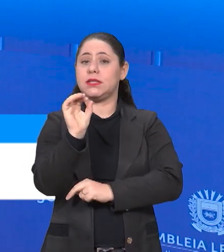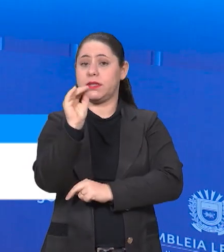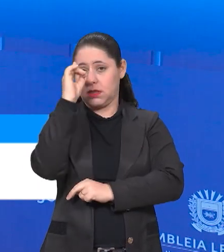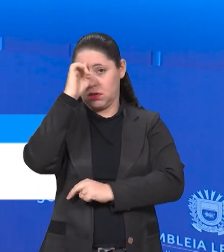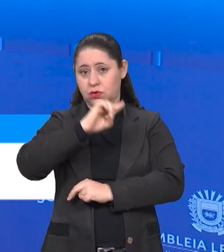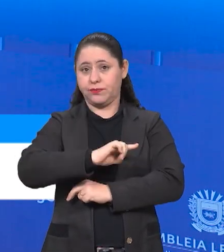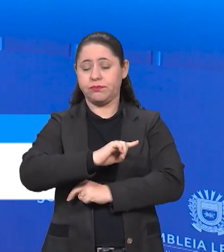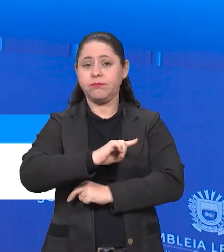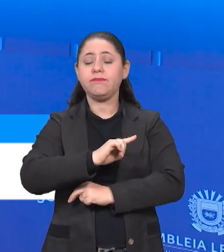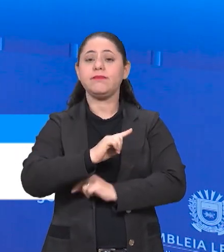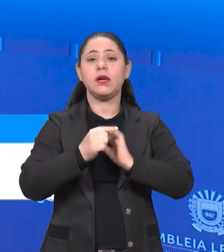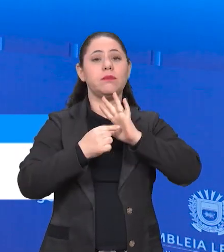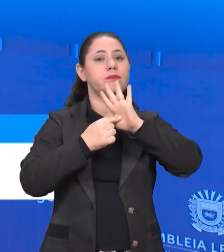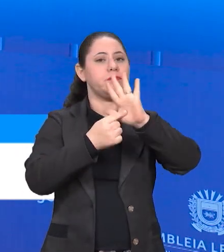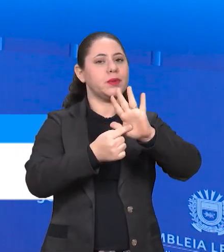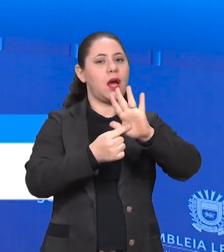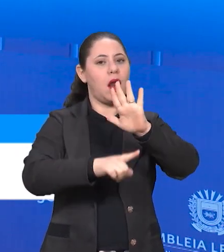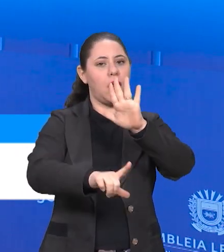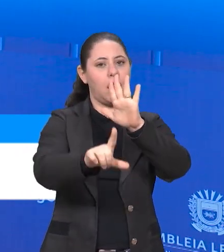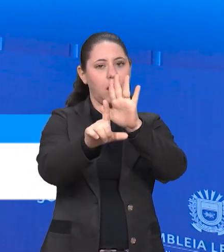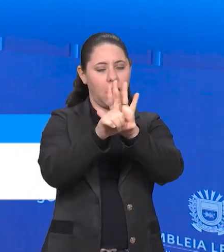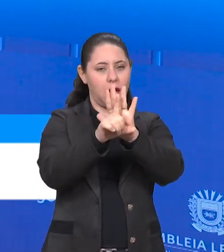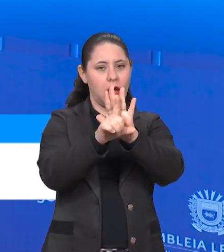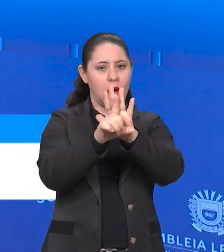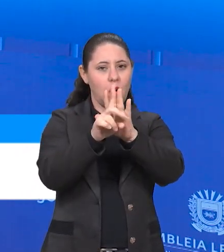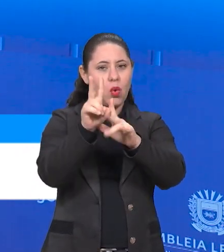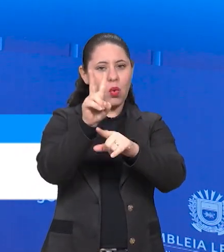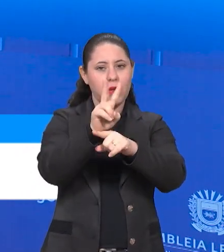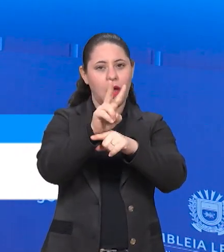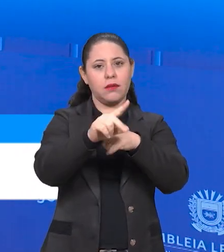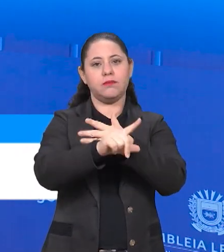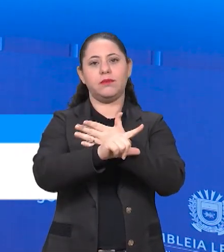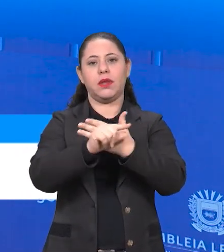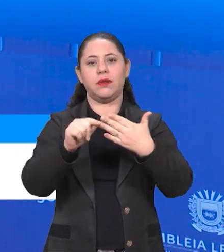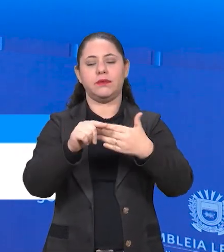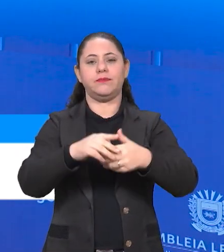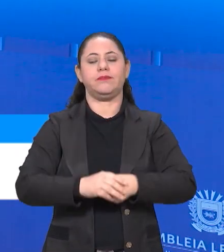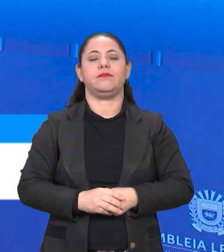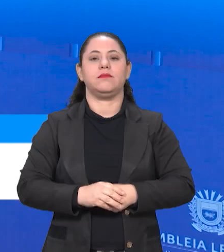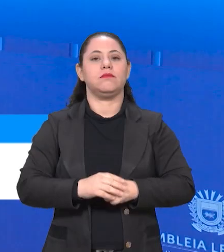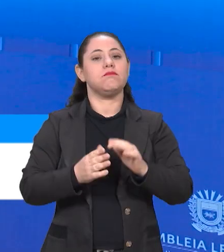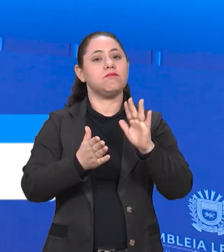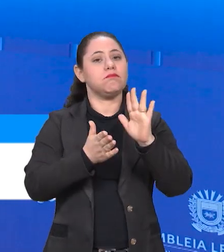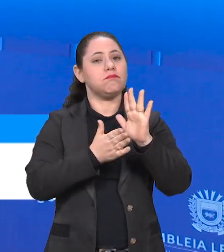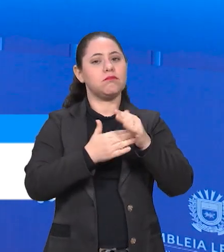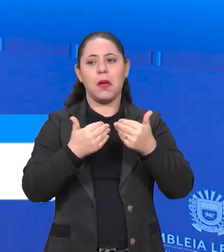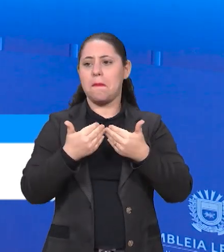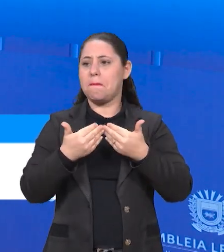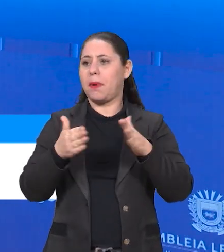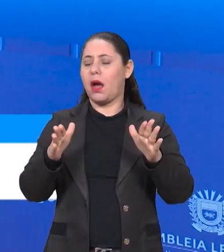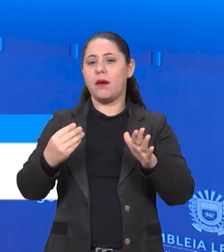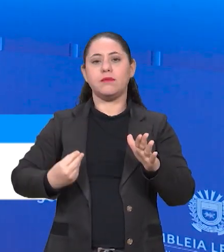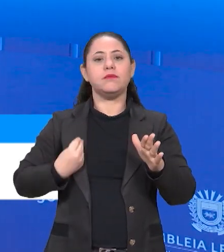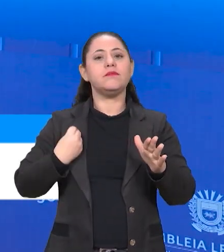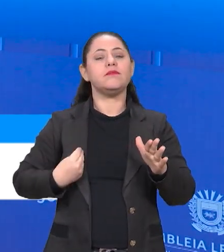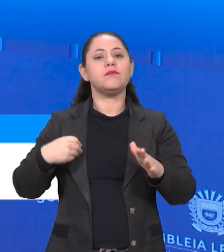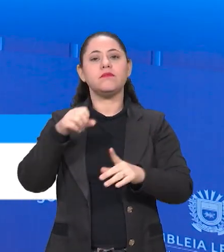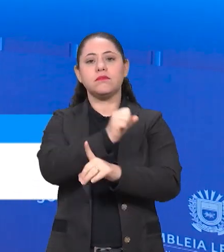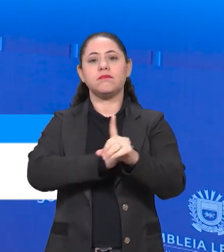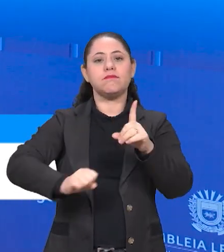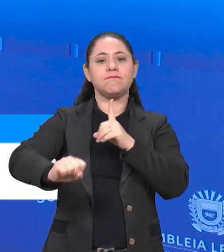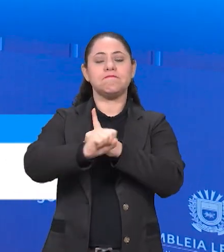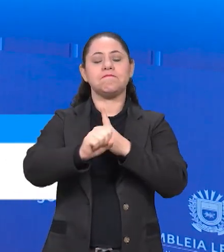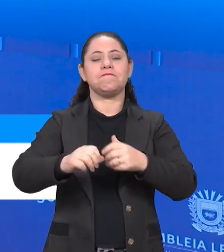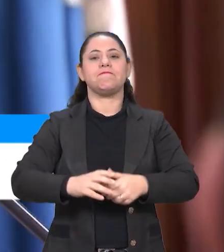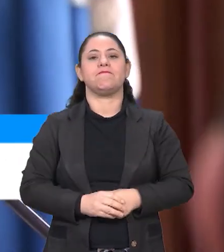dentro de 60 dias seja apresentada uma lei para a preservação do Pantanal. A proposta será aberta à